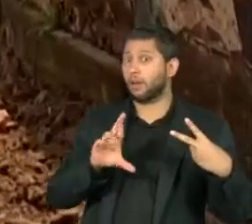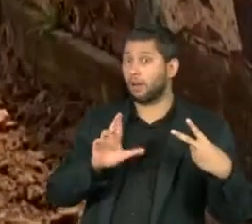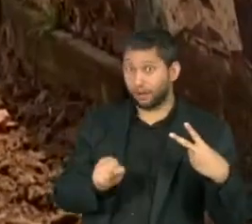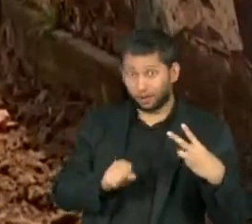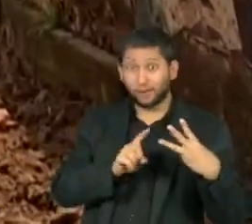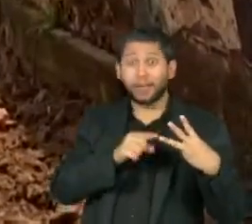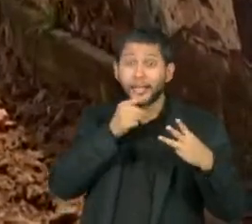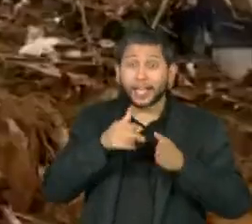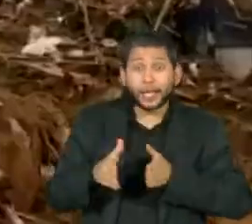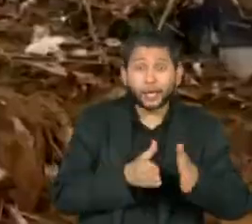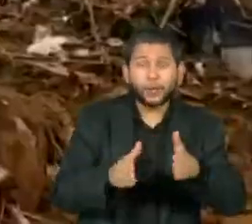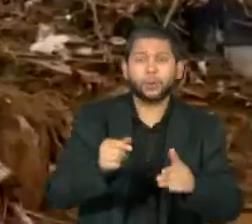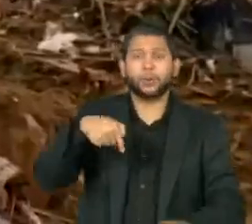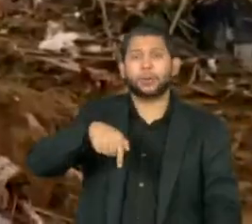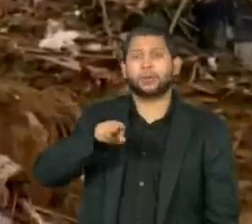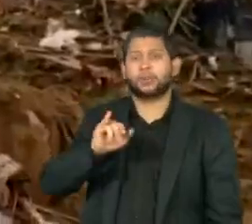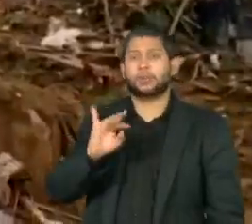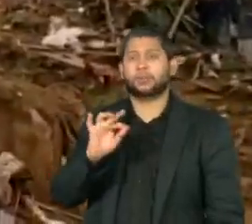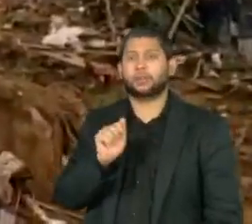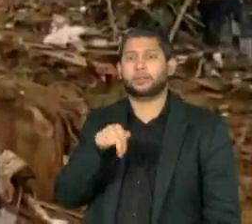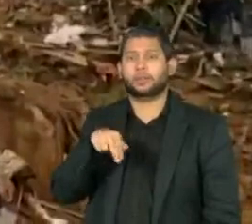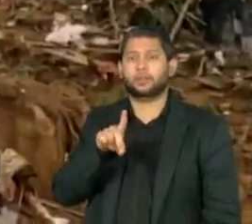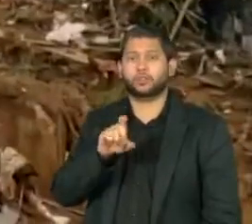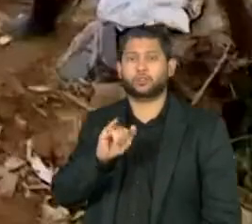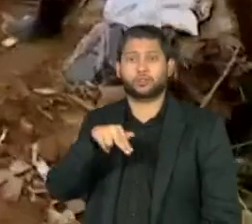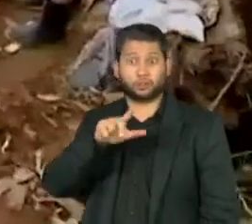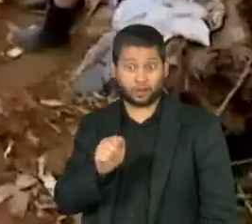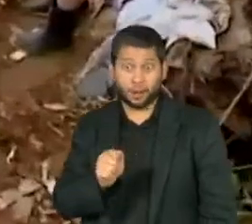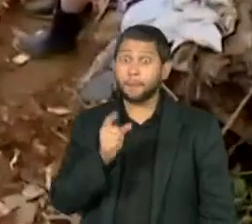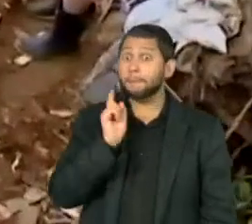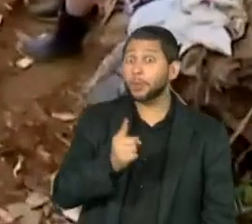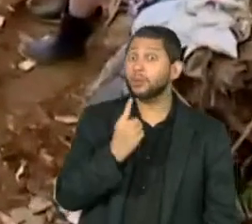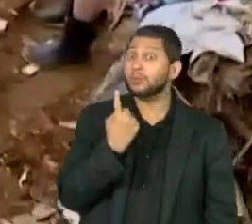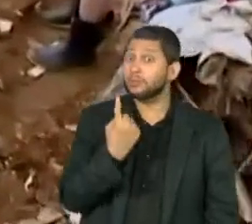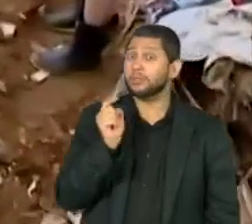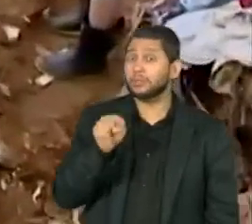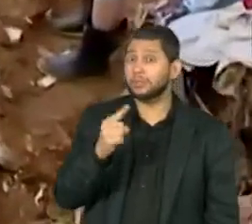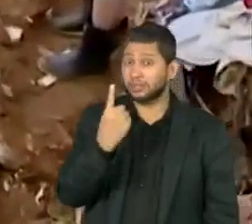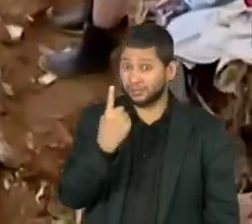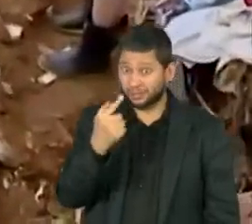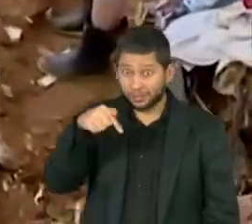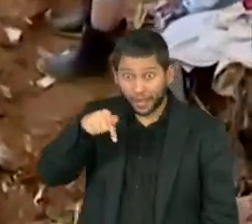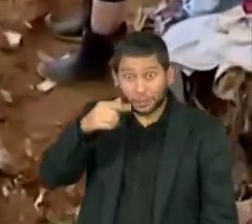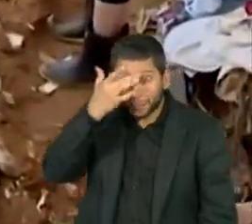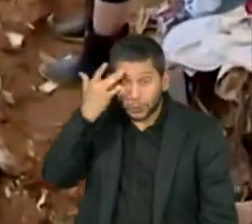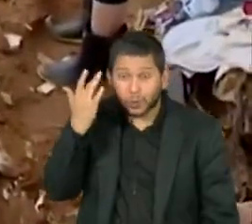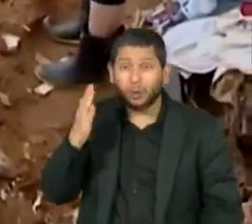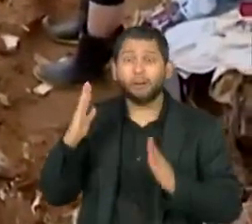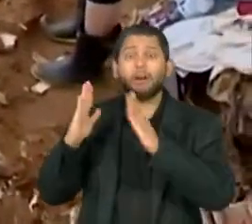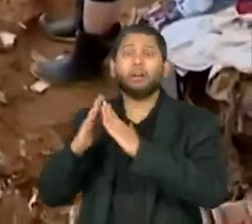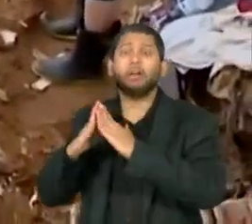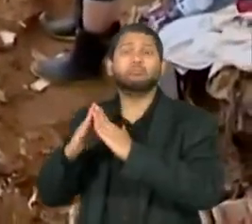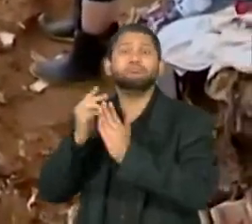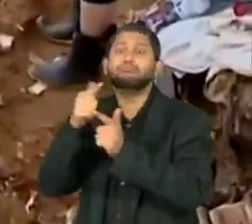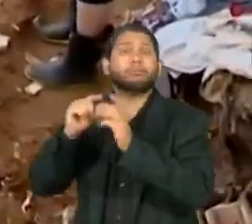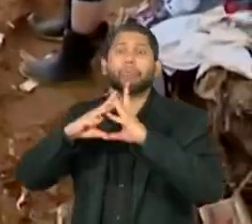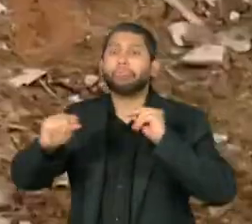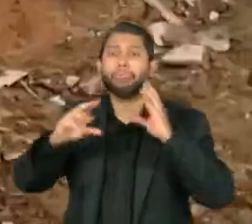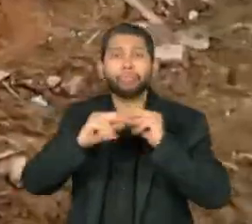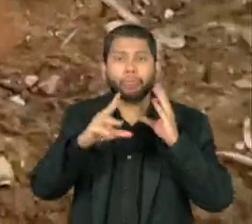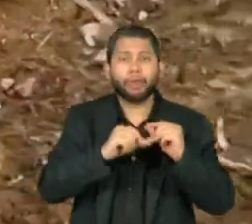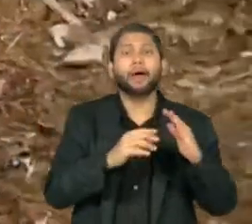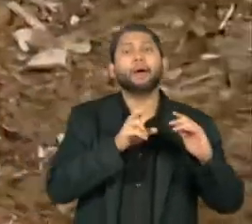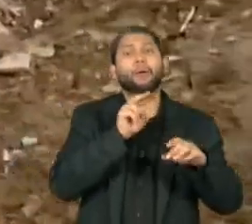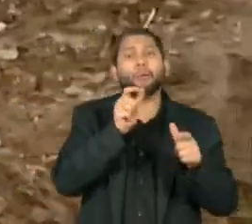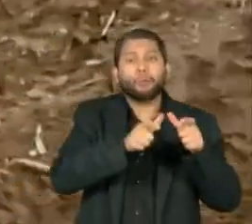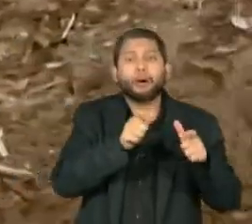rio Quitandinha. 1.117 pessoas estão em abrigos. Em 34 pontos de apoio, eles recebem